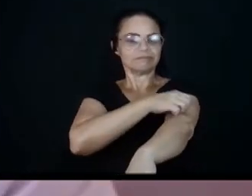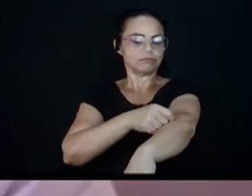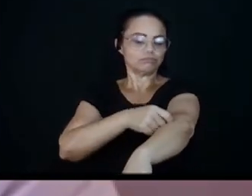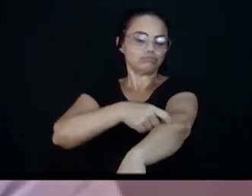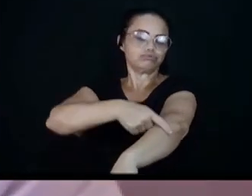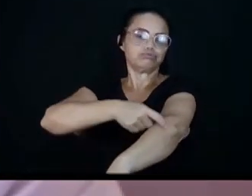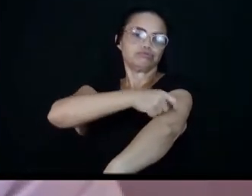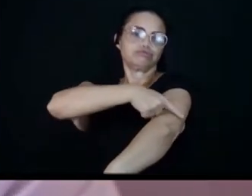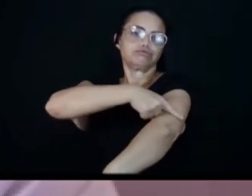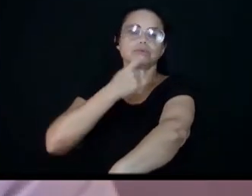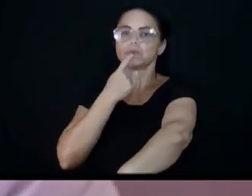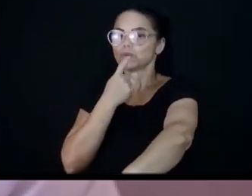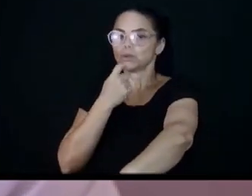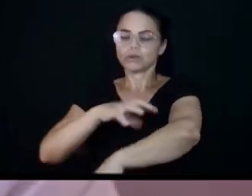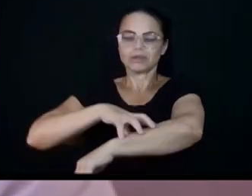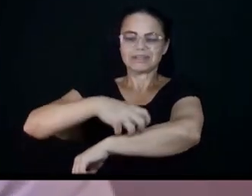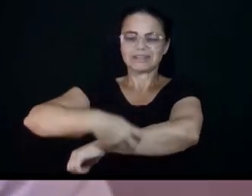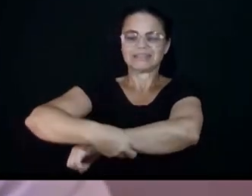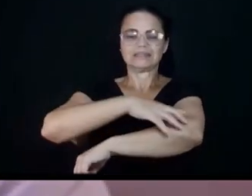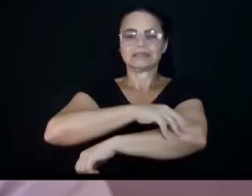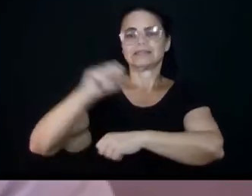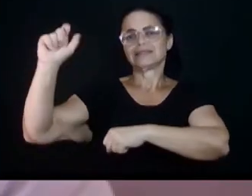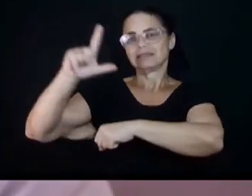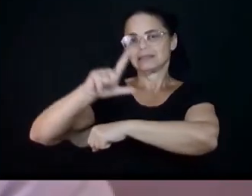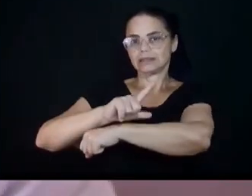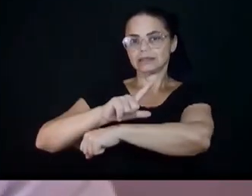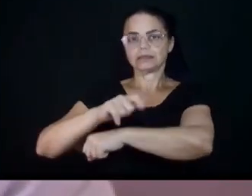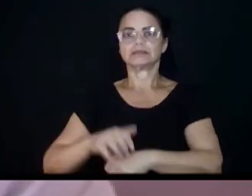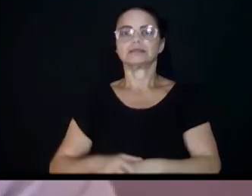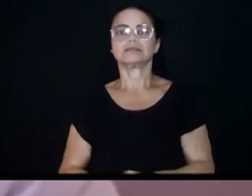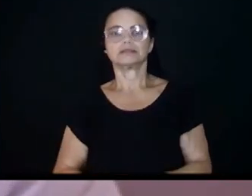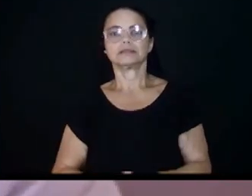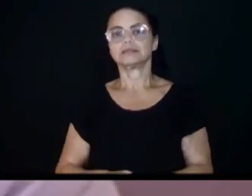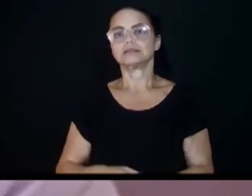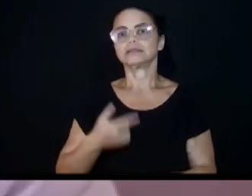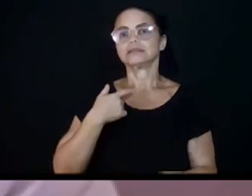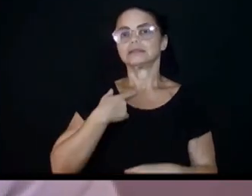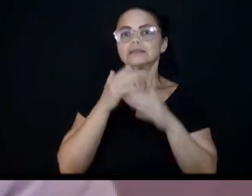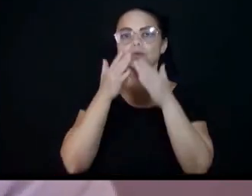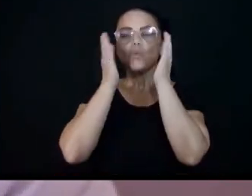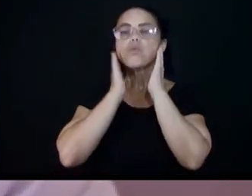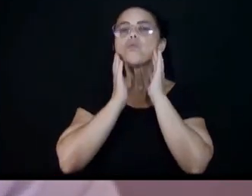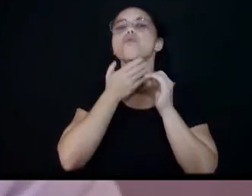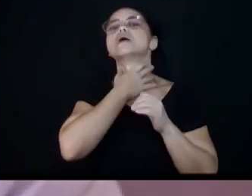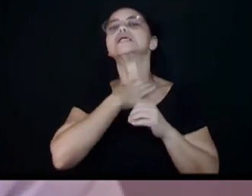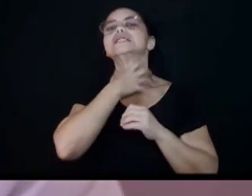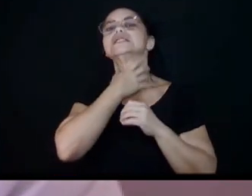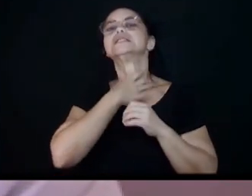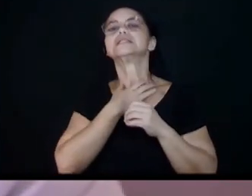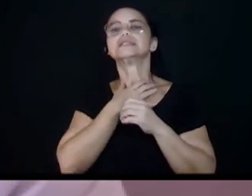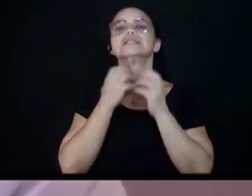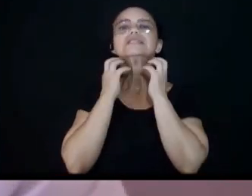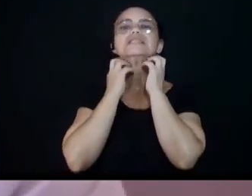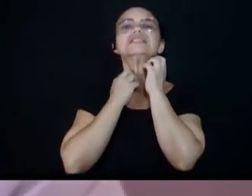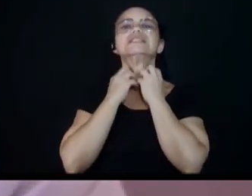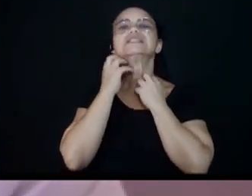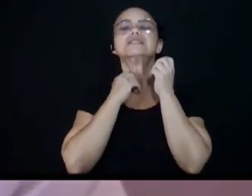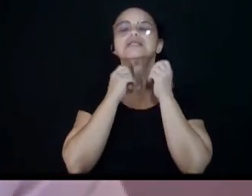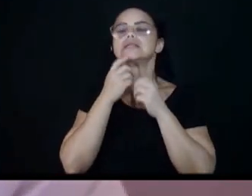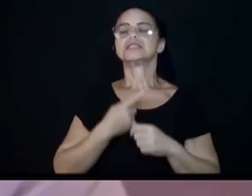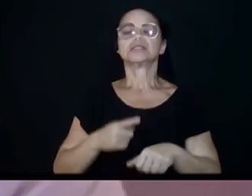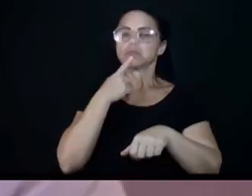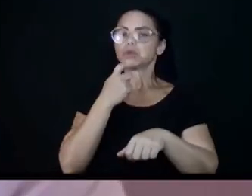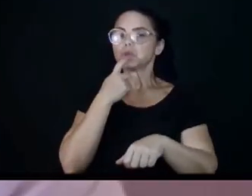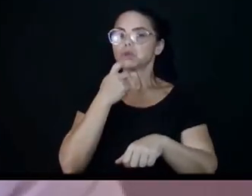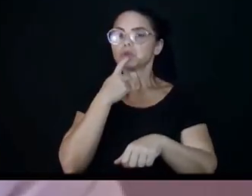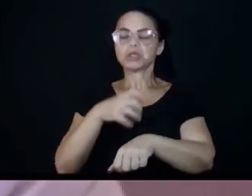sai no sol, o rostinho, a pele, a região do pescoço, fica muito vermelho, né? E que às